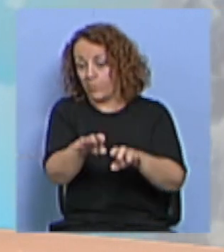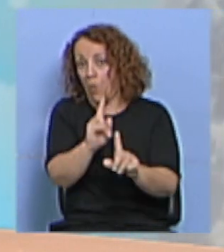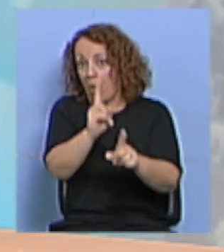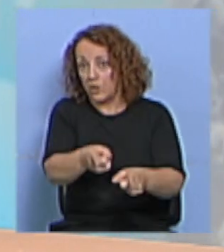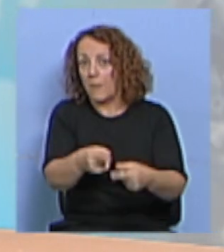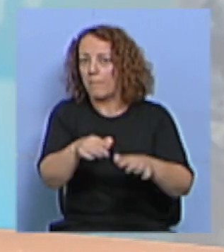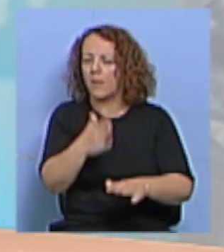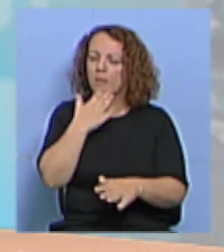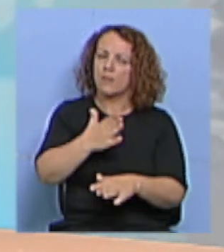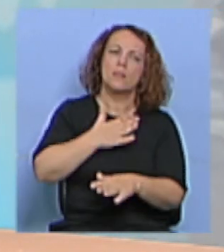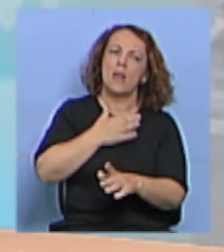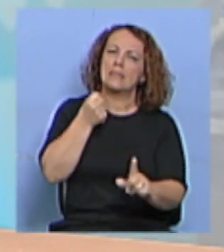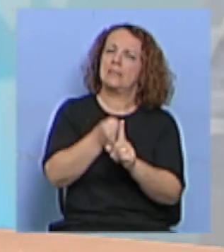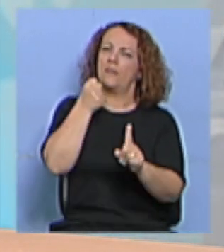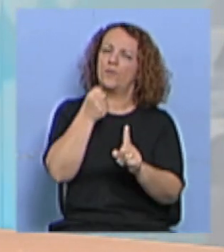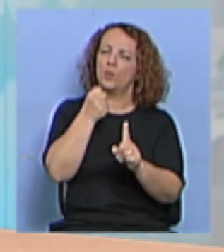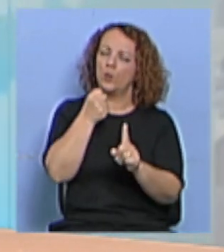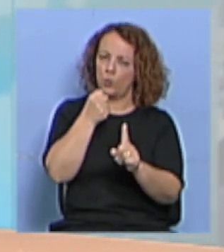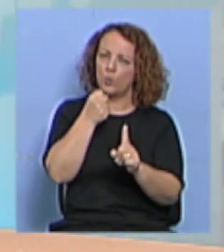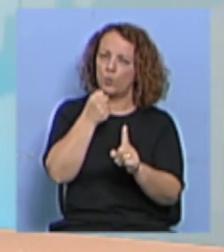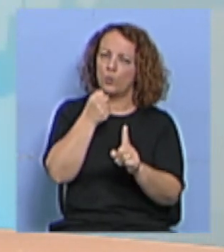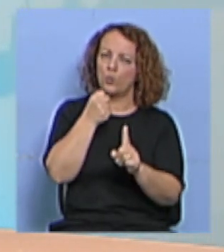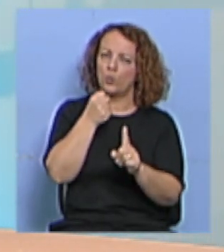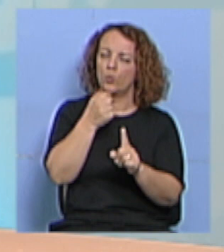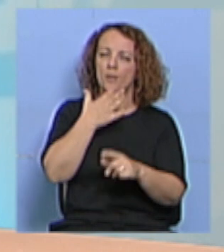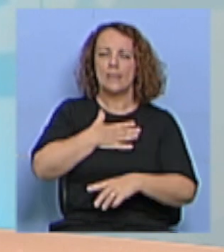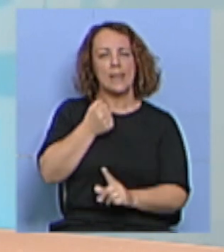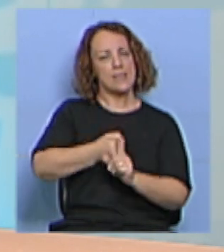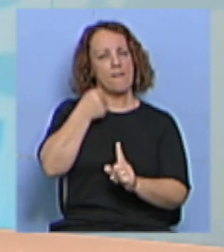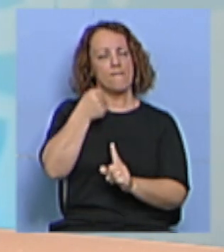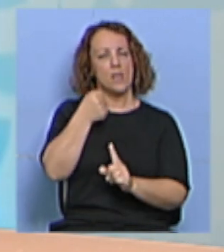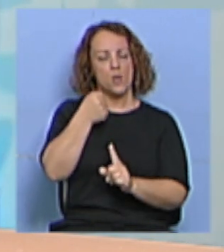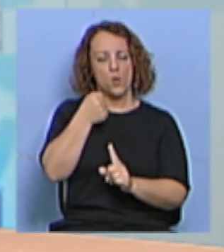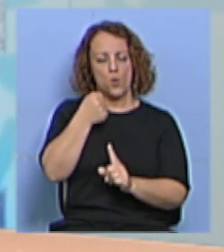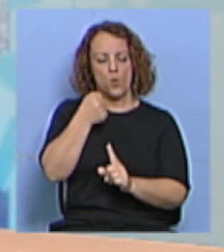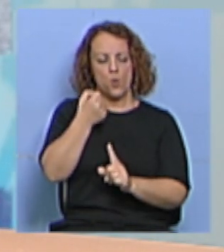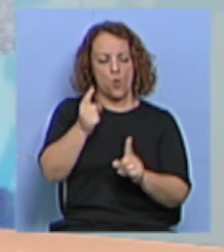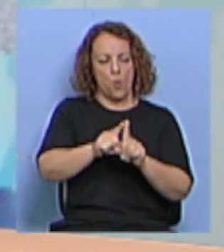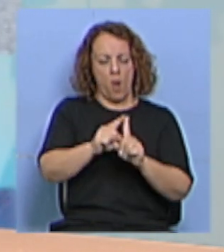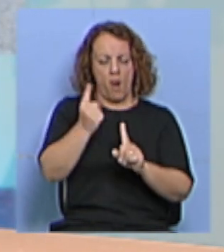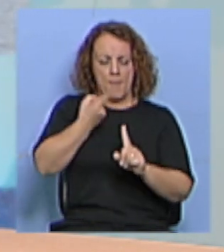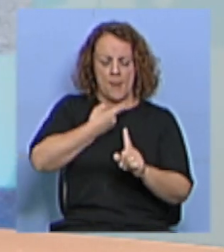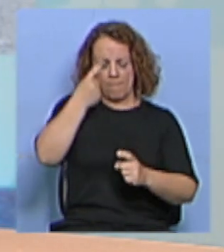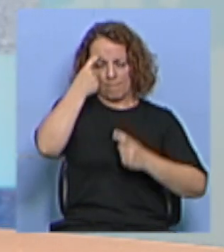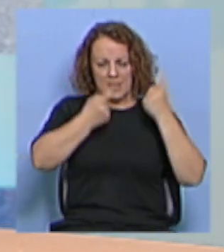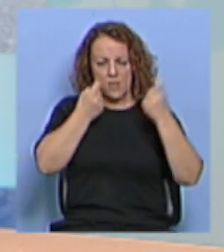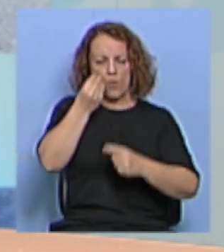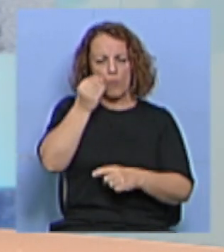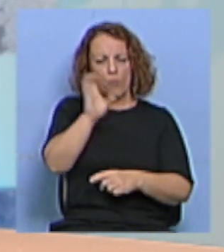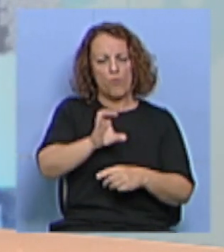estão a desafiar-nos de alguma forma para um estado de vida novo, ou pelo menos termos